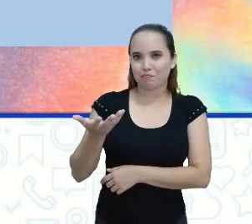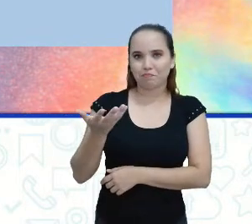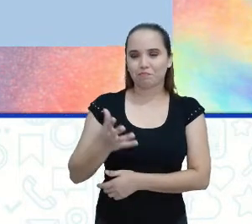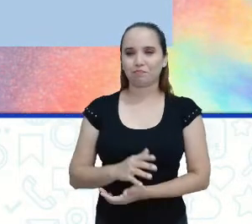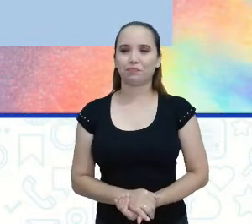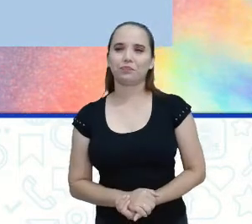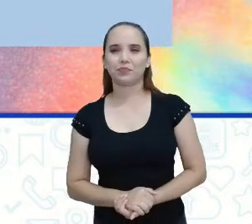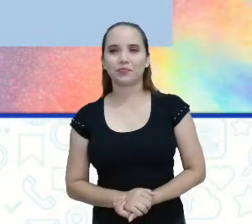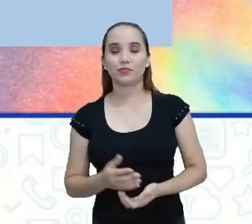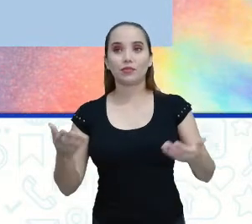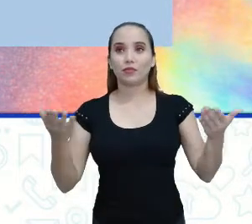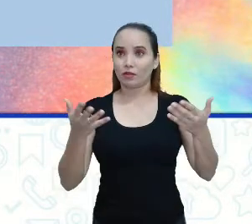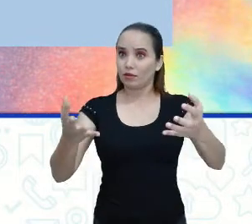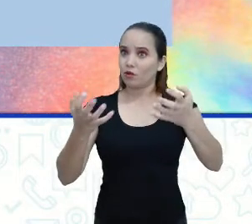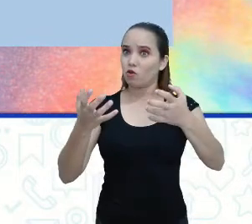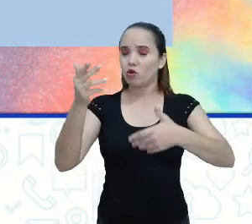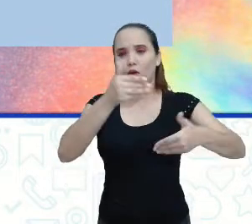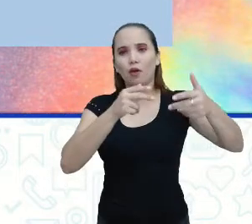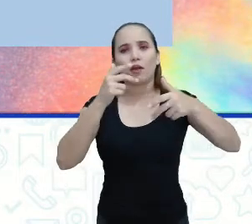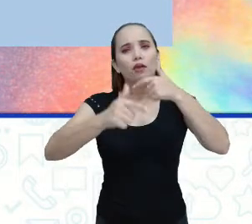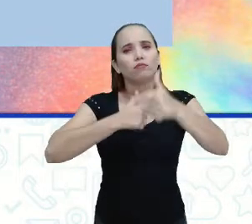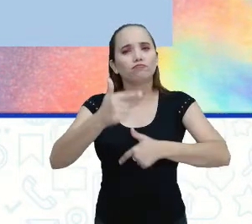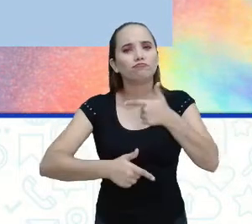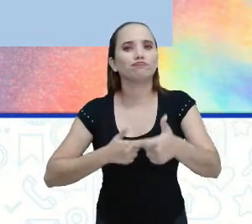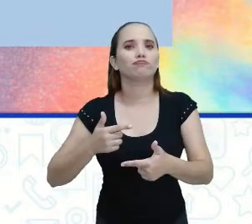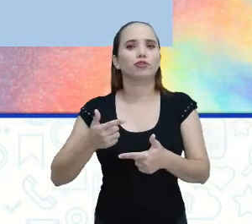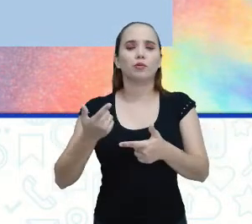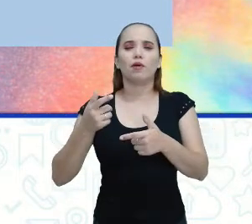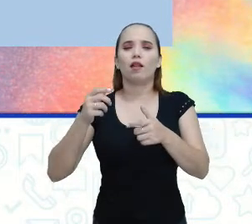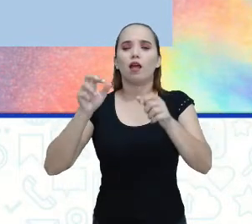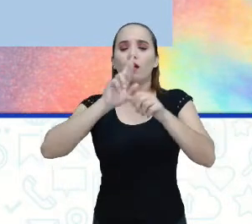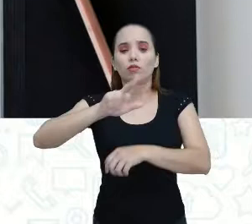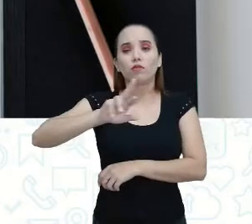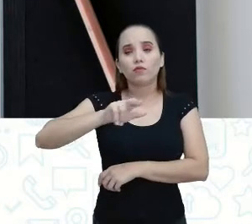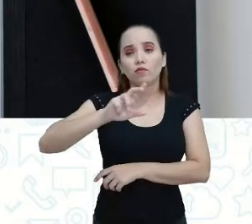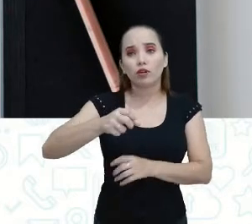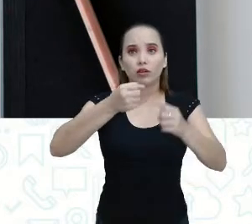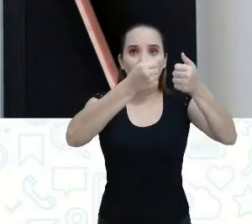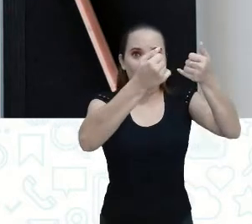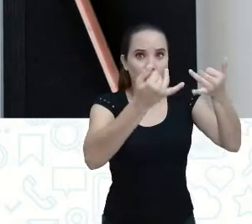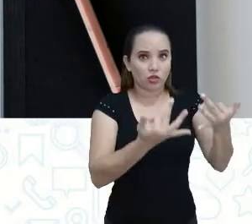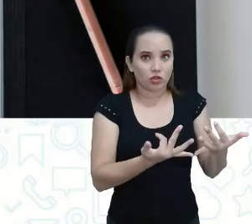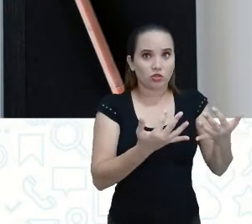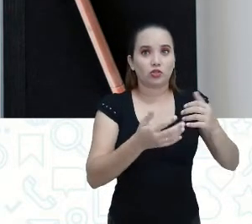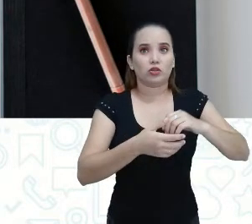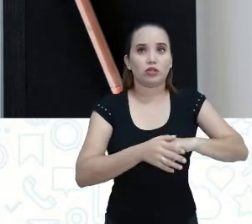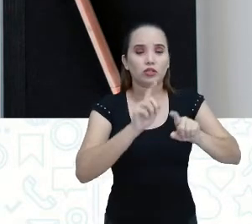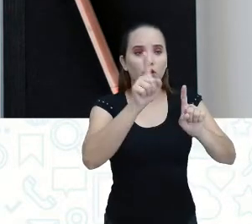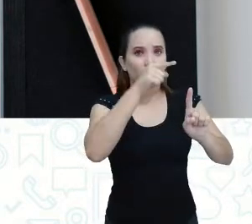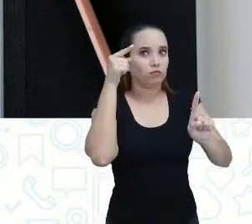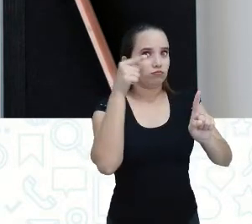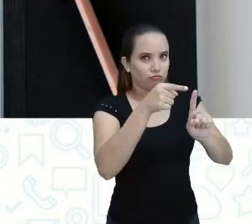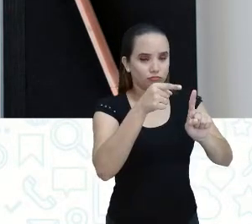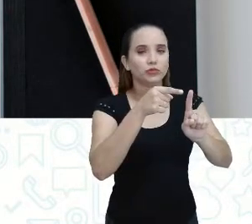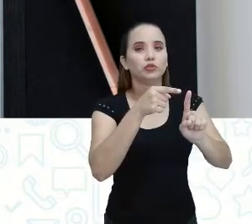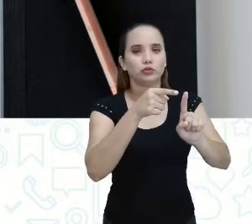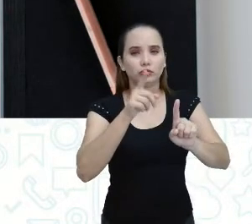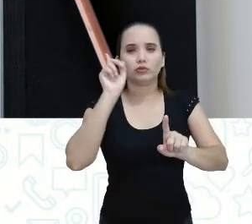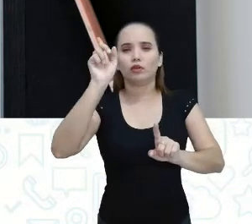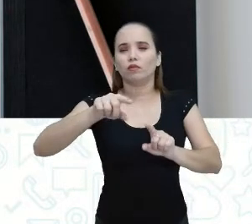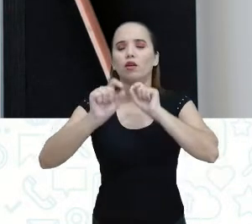trabalhar com vocês a diferença da descrição objetiva e da descrição subjetiva, tá? Ó, a